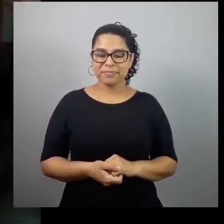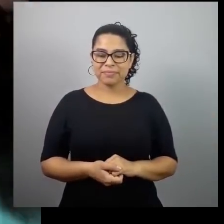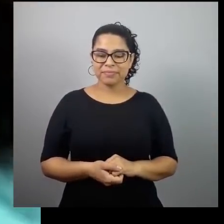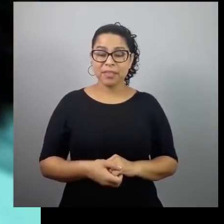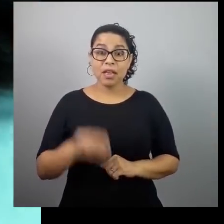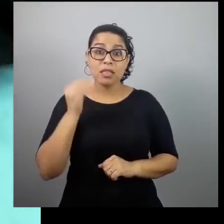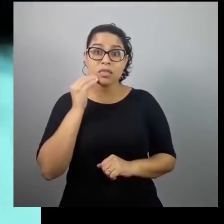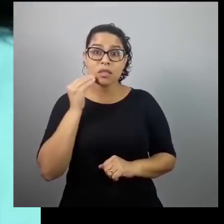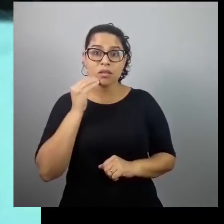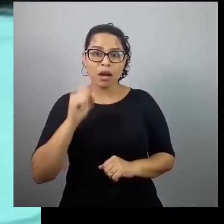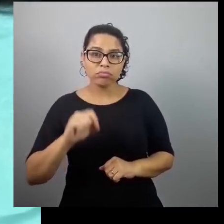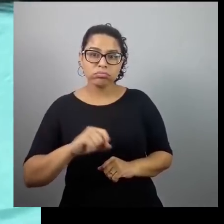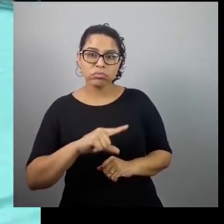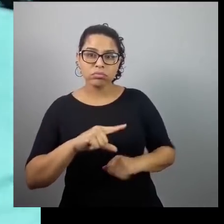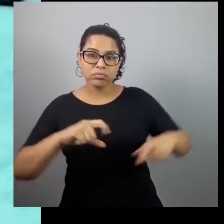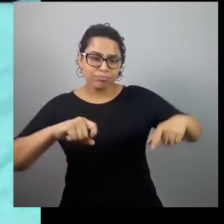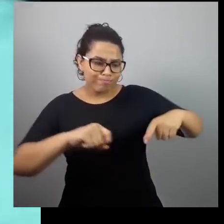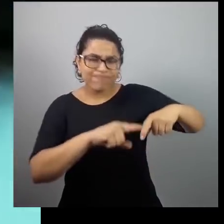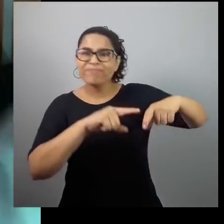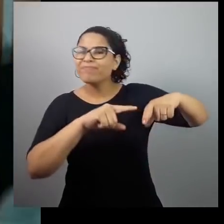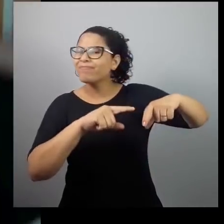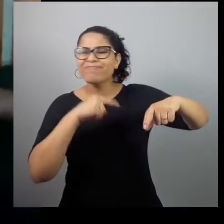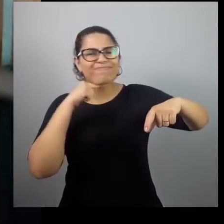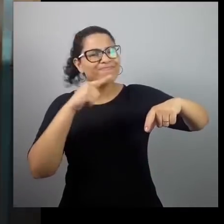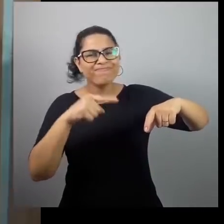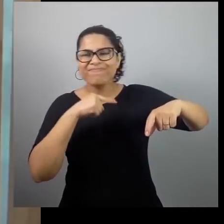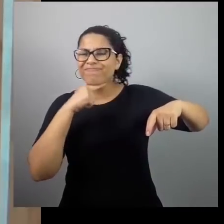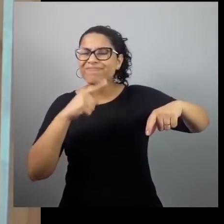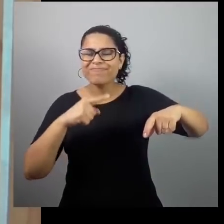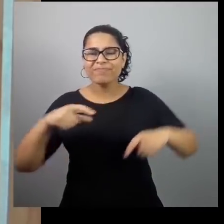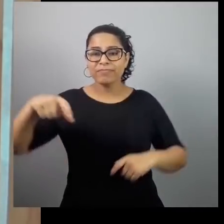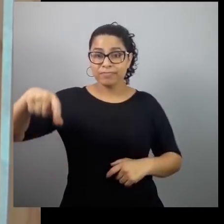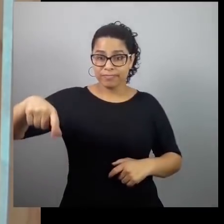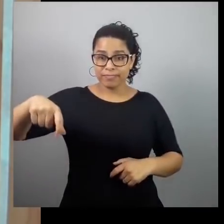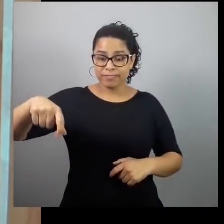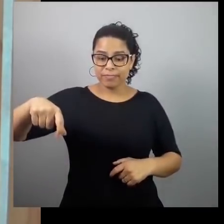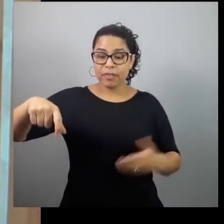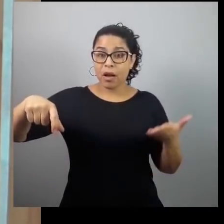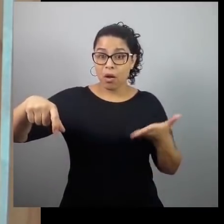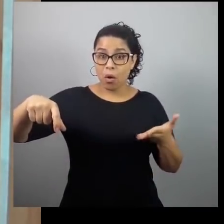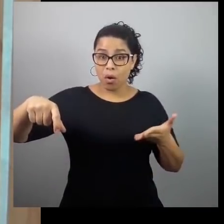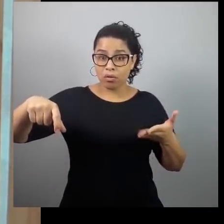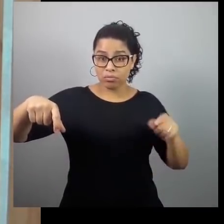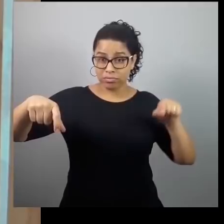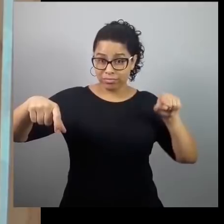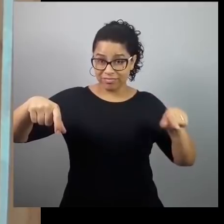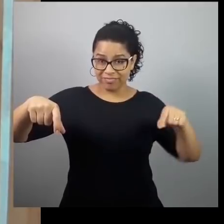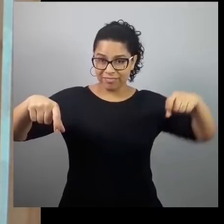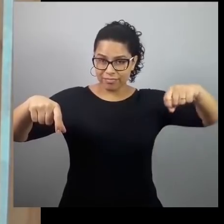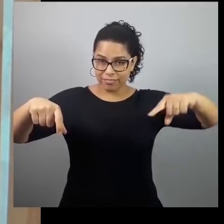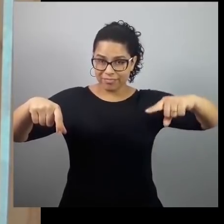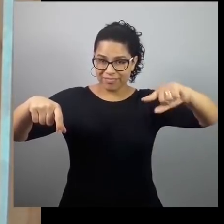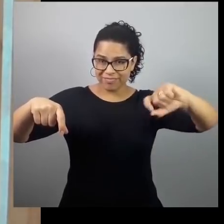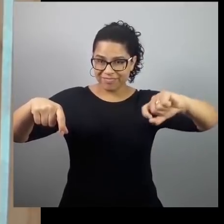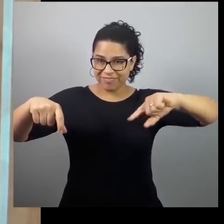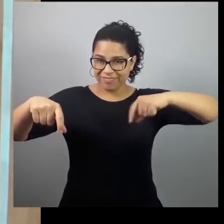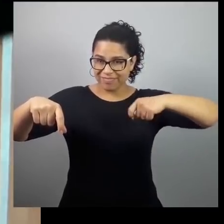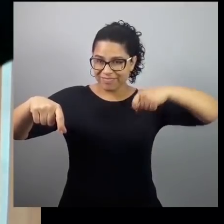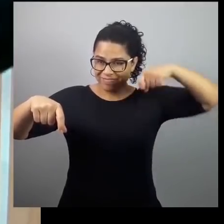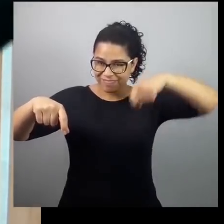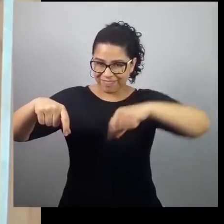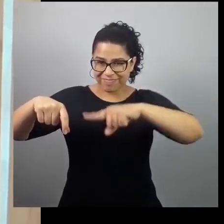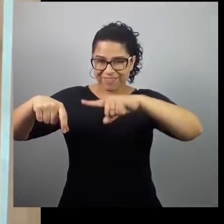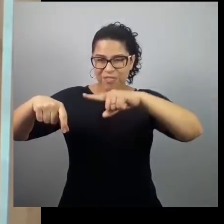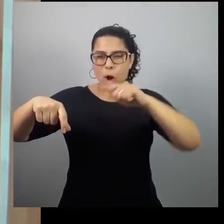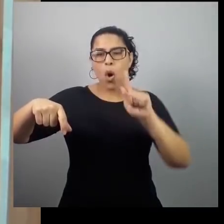Vai tentar o chute e na trave! Em seguida, a Regiane lança seus jogadores em um ângulo perfeito para o